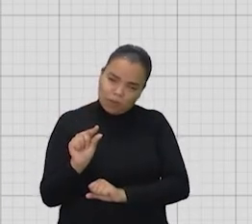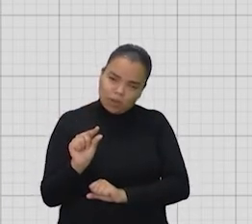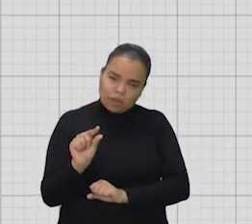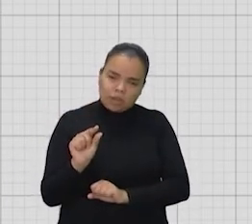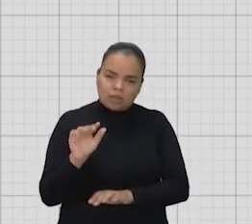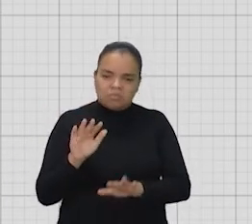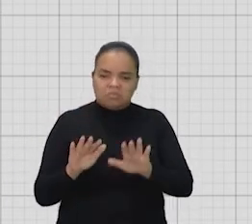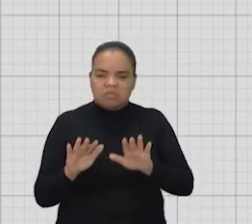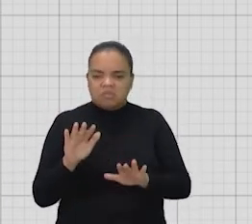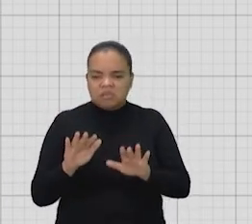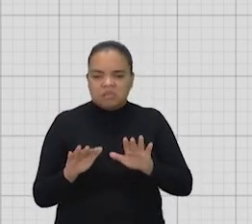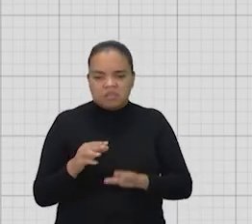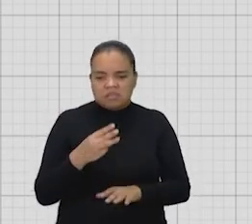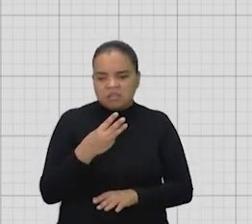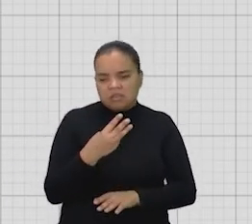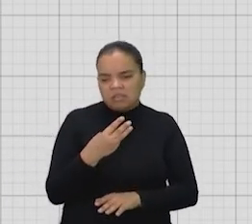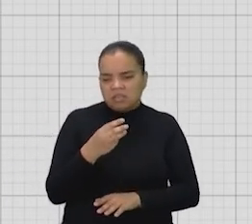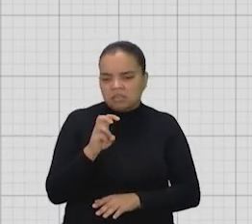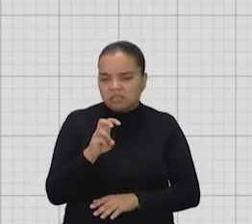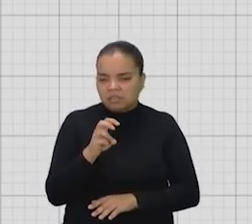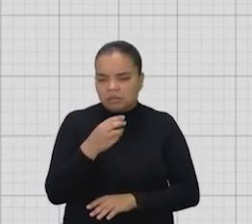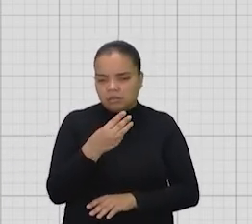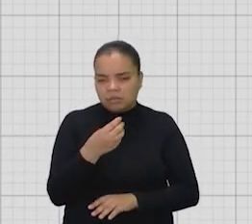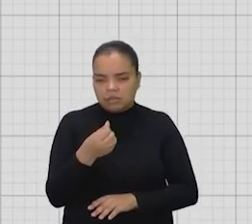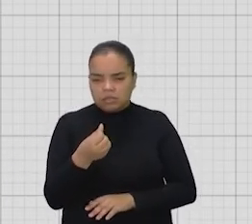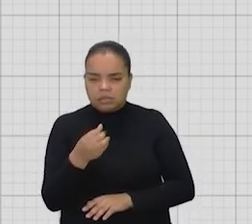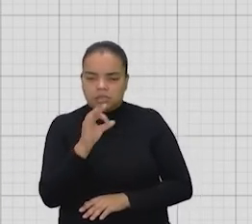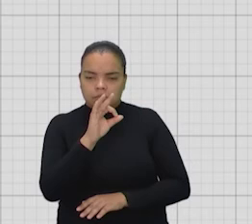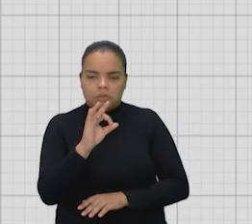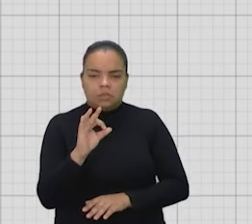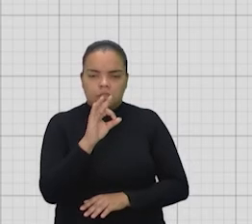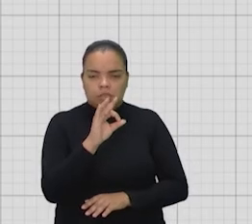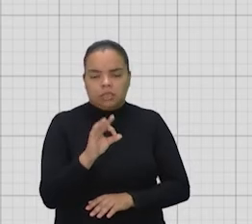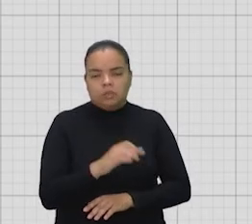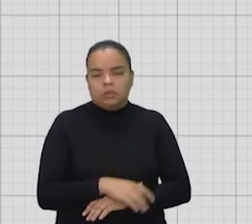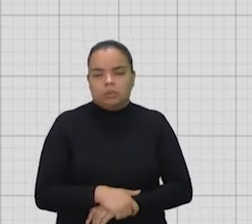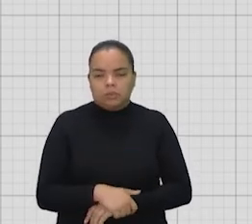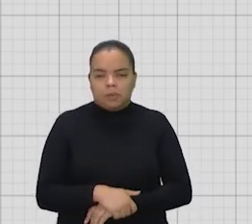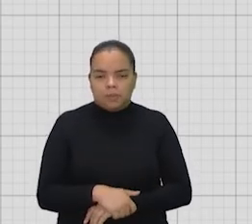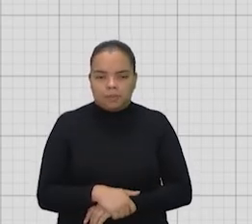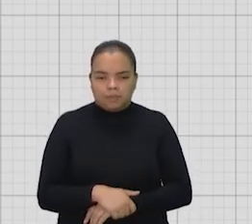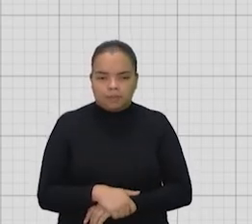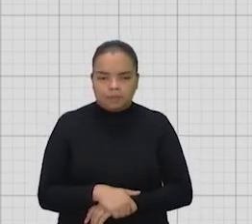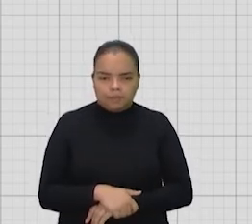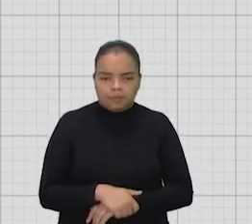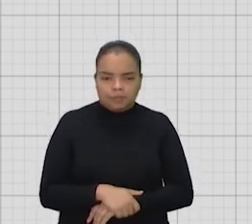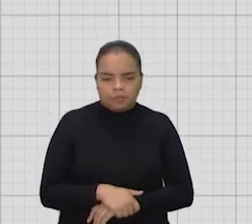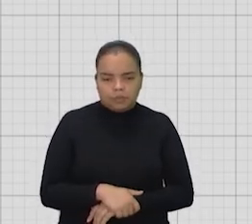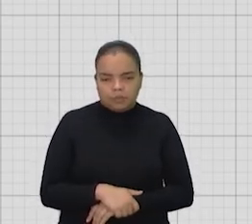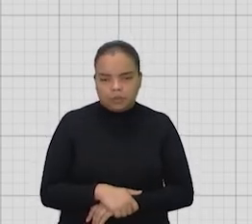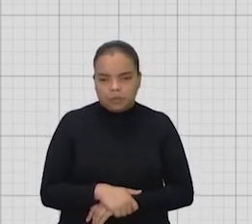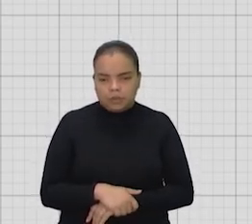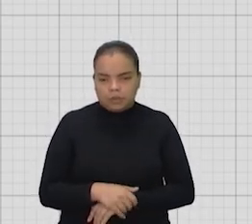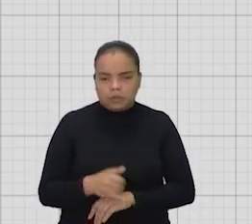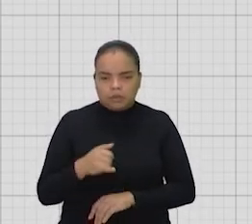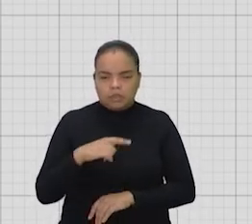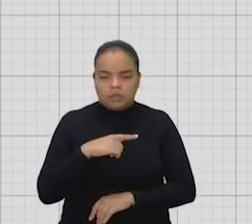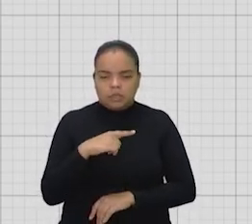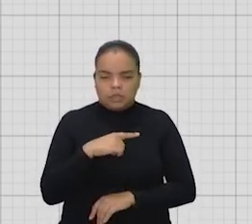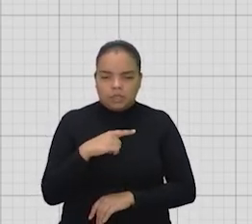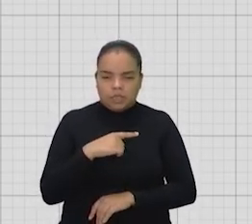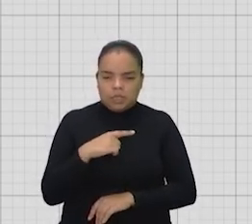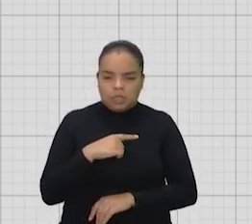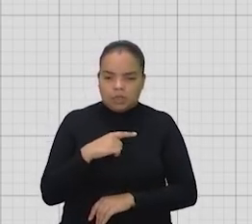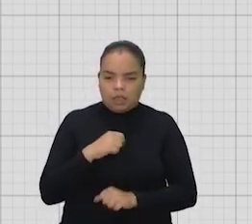cerca de 35, 36% da pressão aqui no nível do mar. Então, se a gente tem o hábito